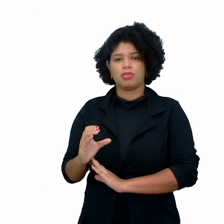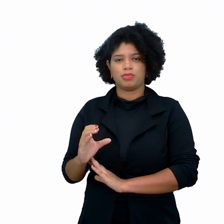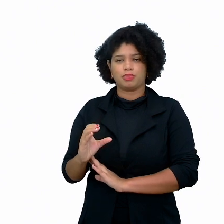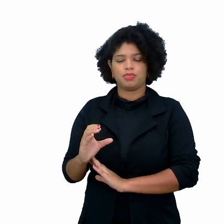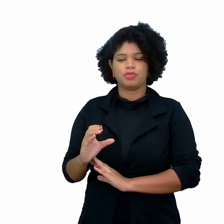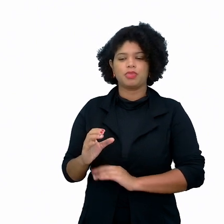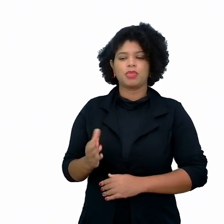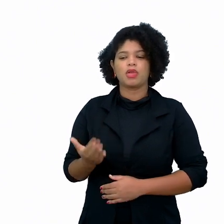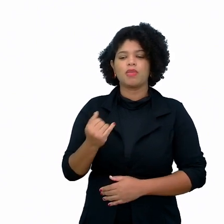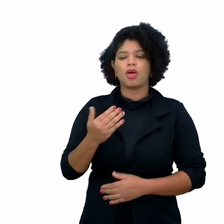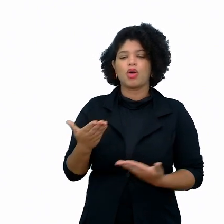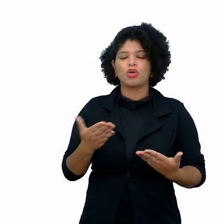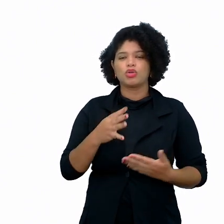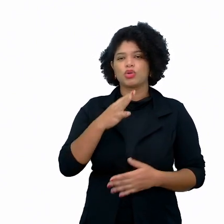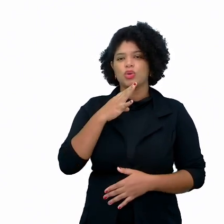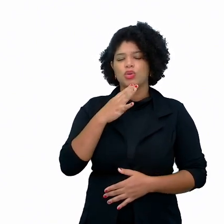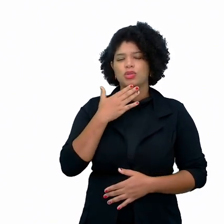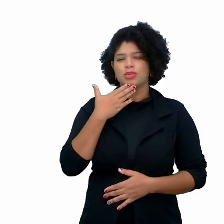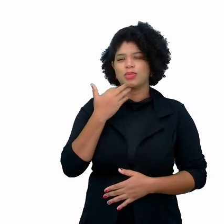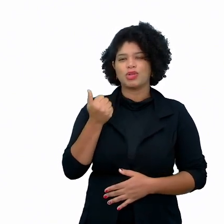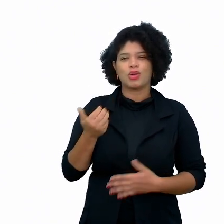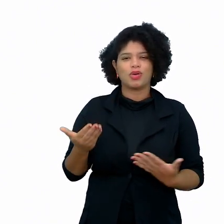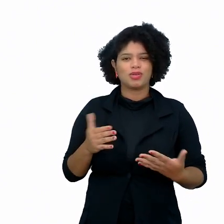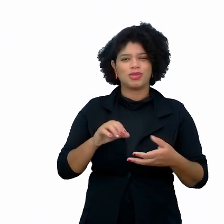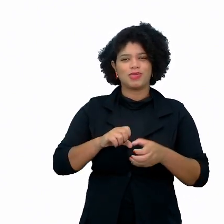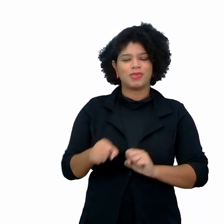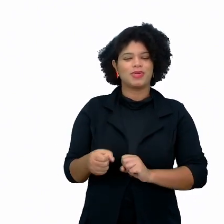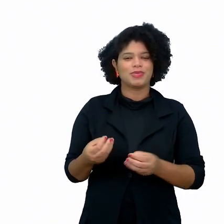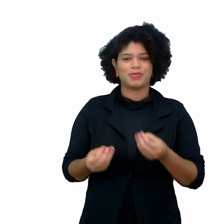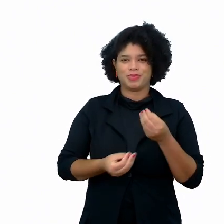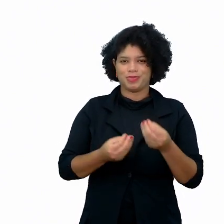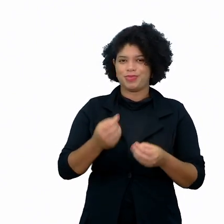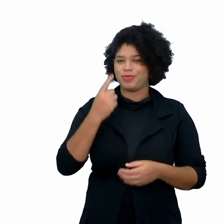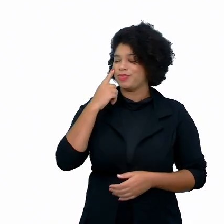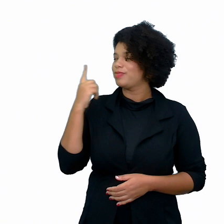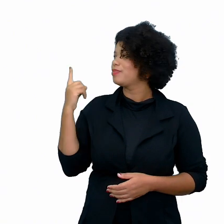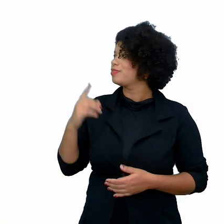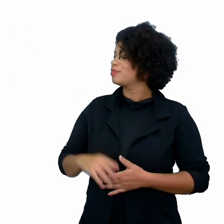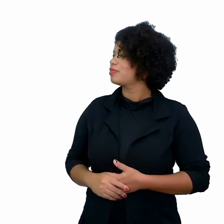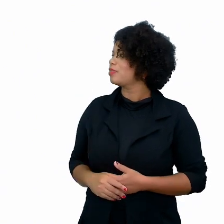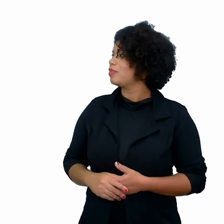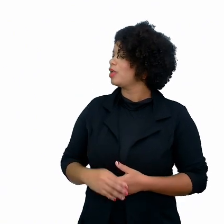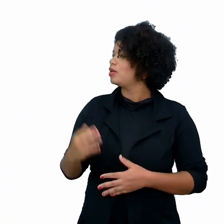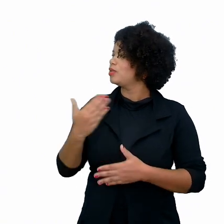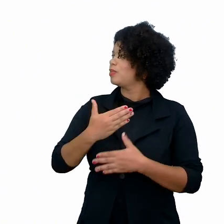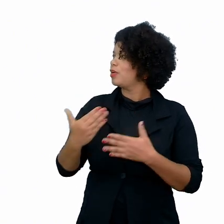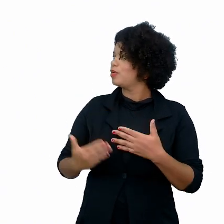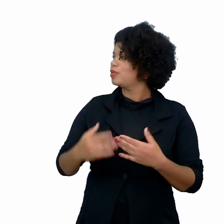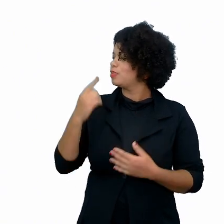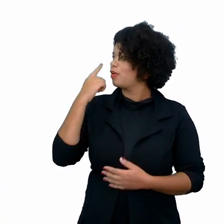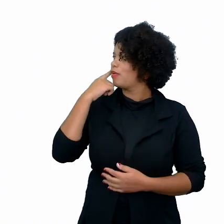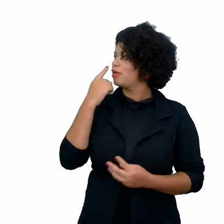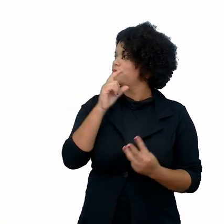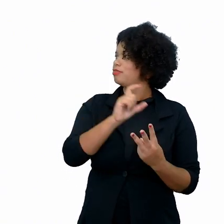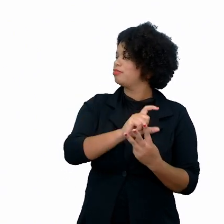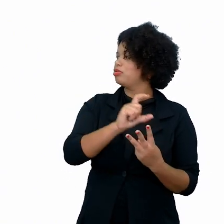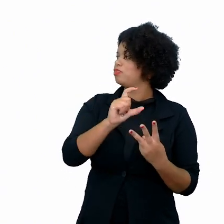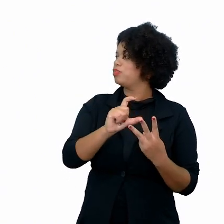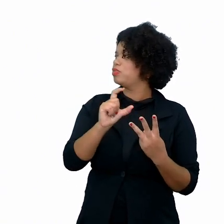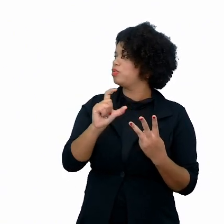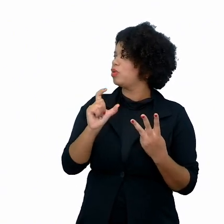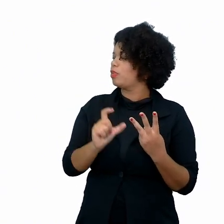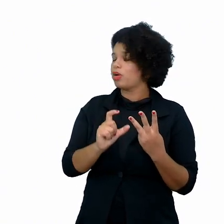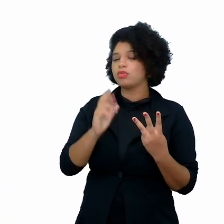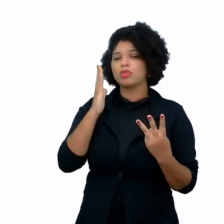Então, vamos conhecer como será a nossa formação hoje. Então, nesse slide, vocês podem observar